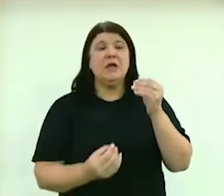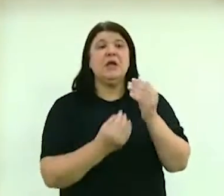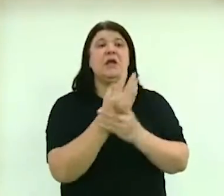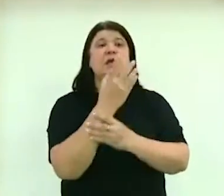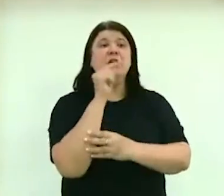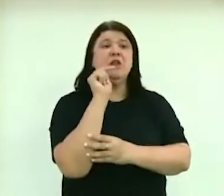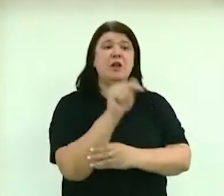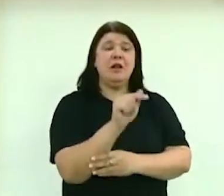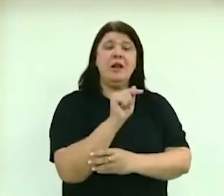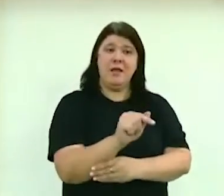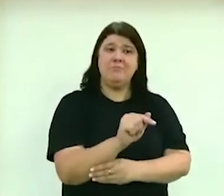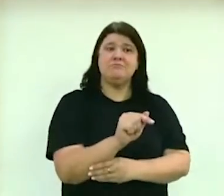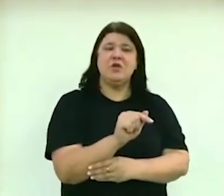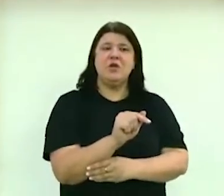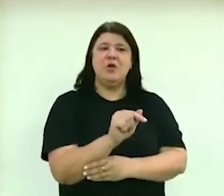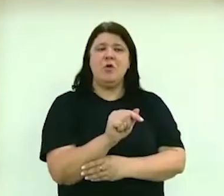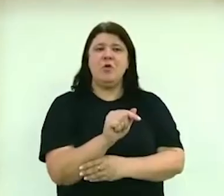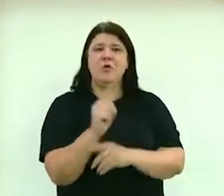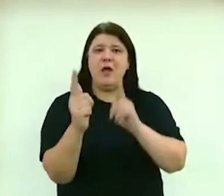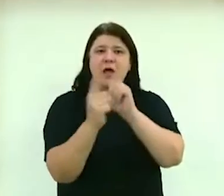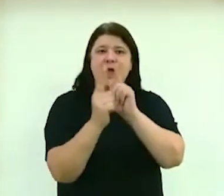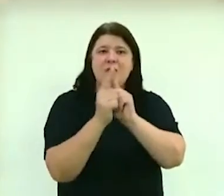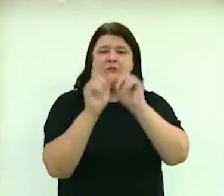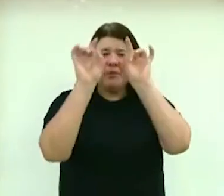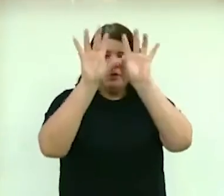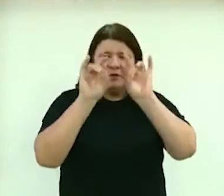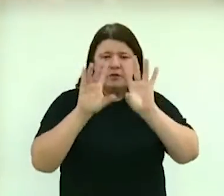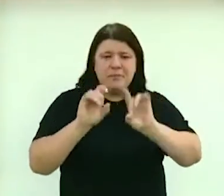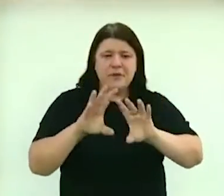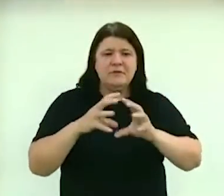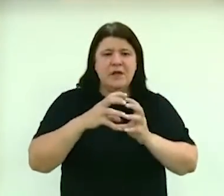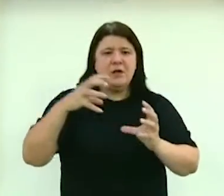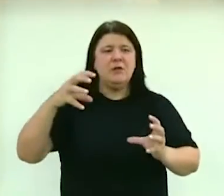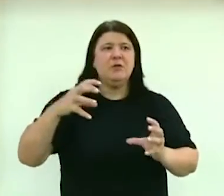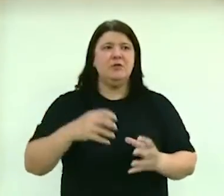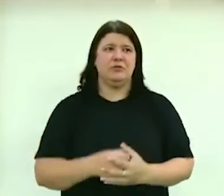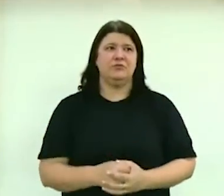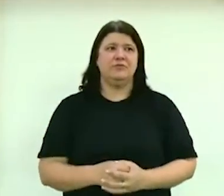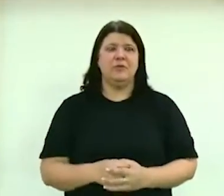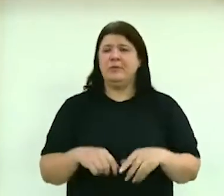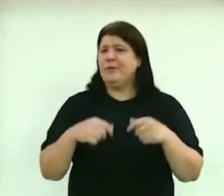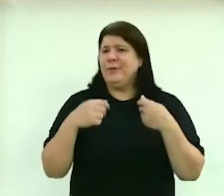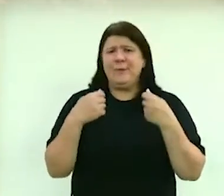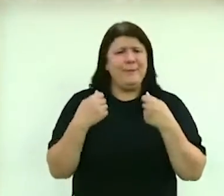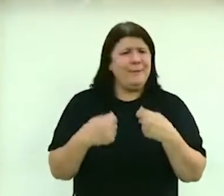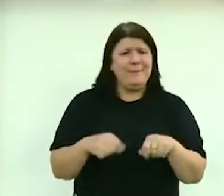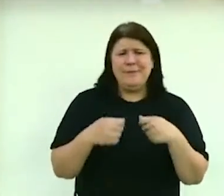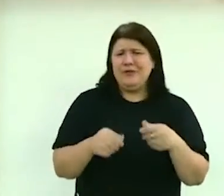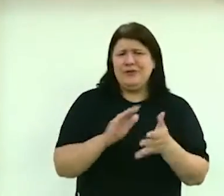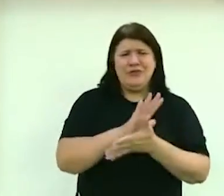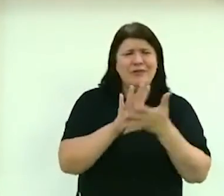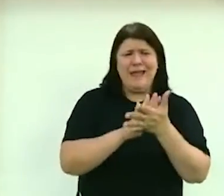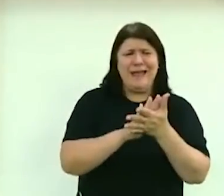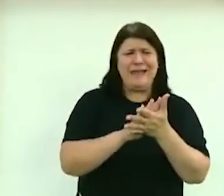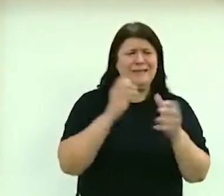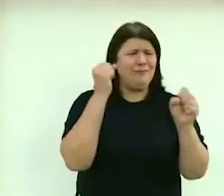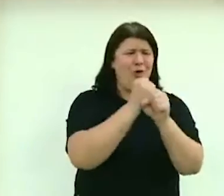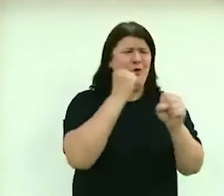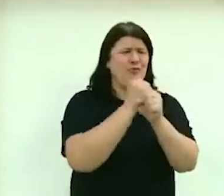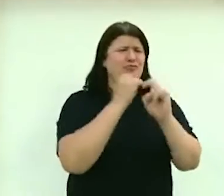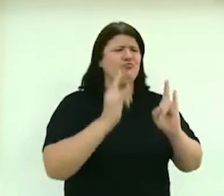atendimento ao idoso. Então, não precisou fazer um prédio novo, utilizou ali uma própria